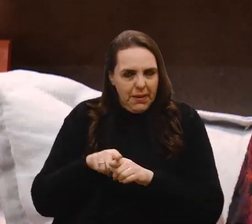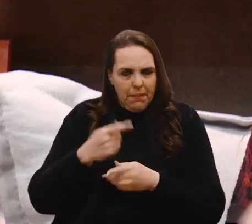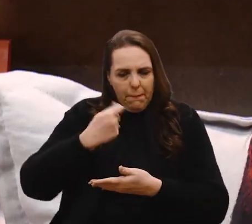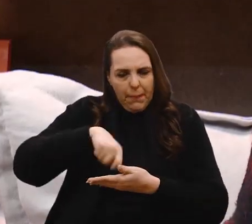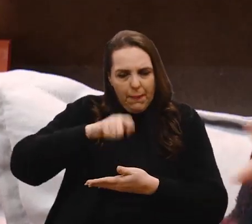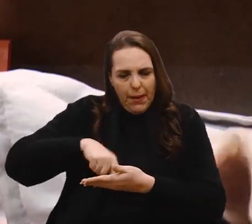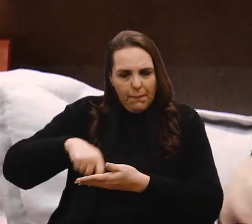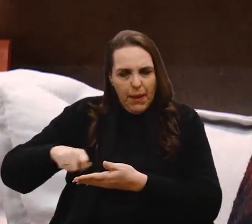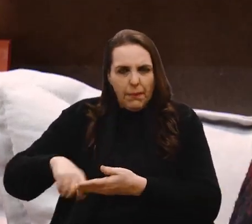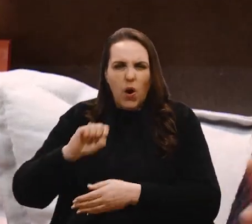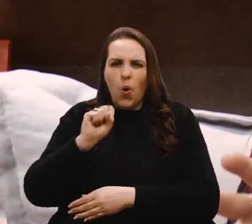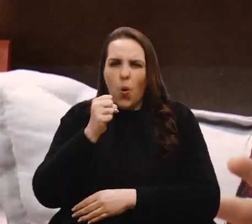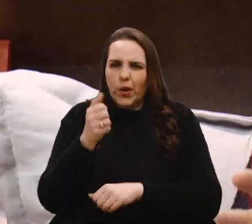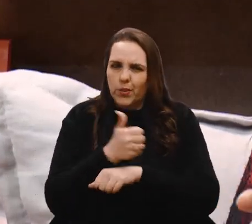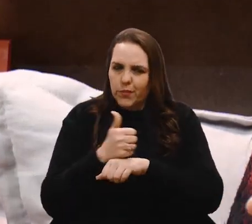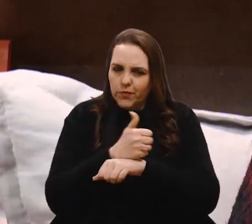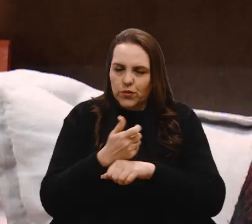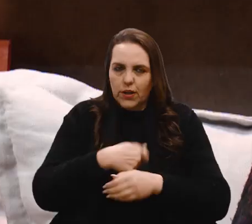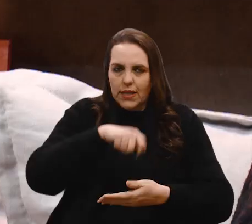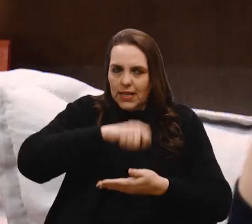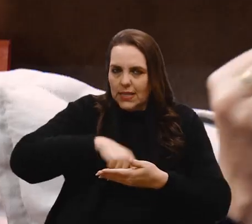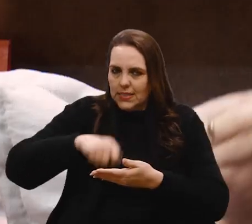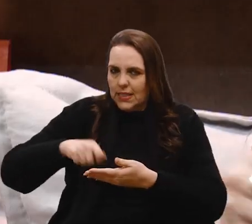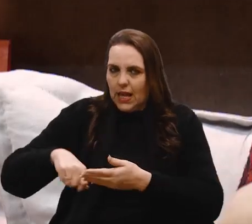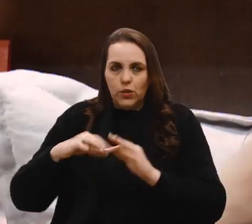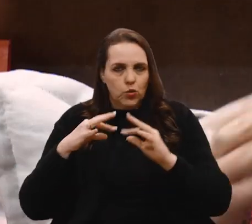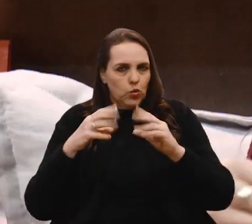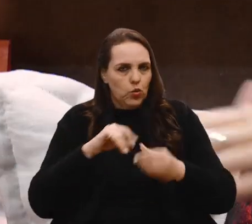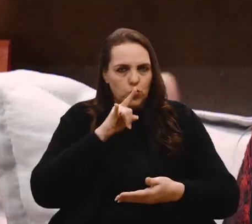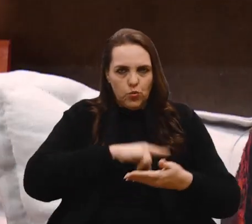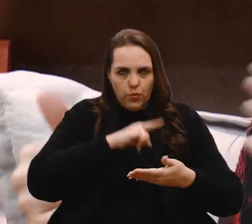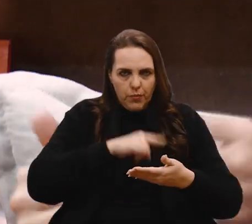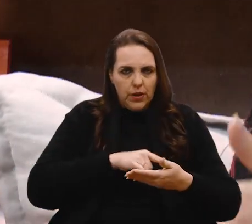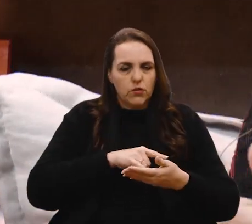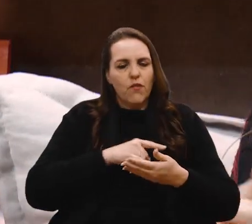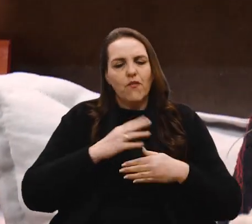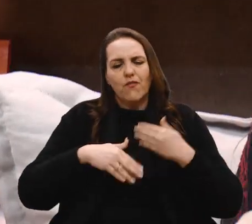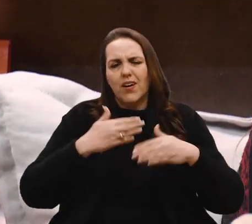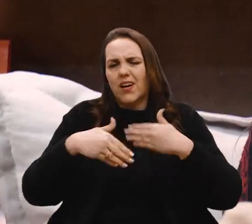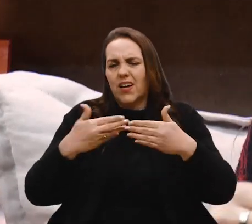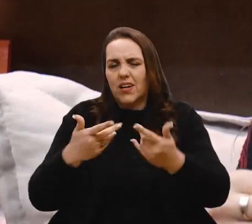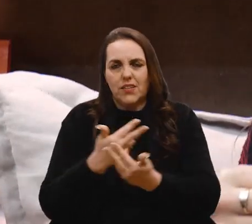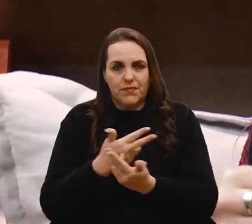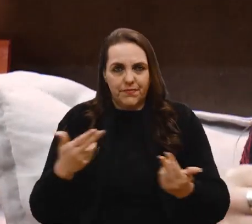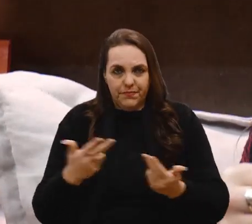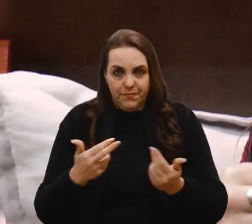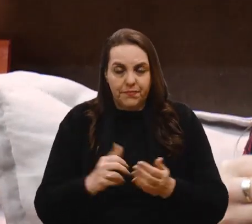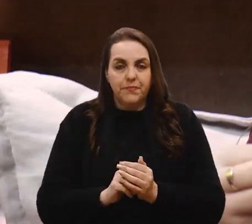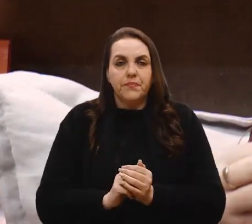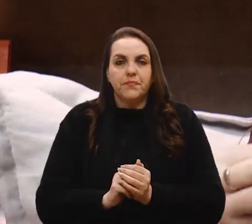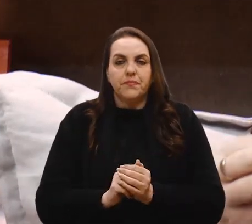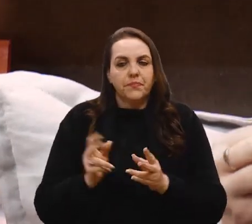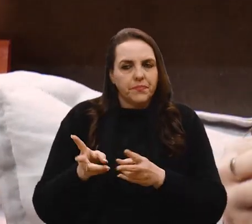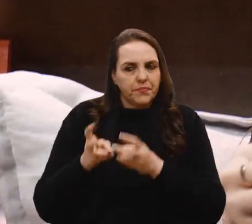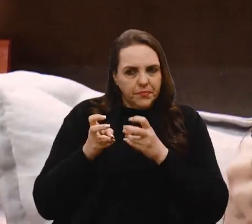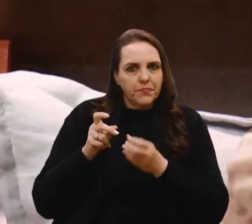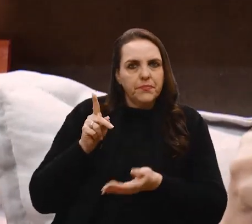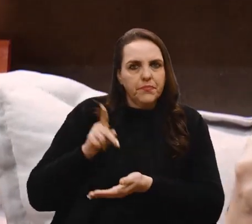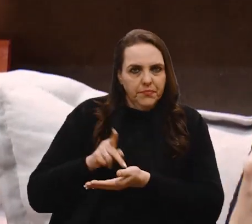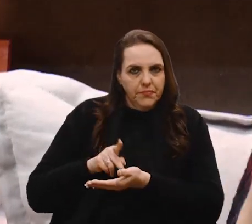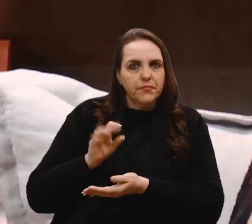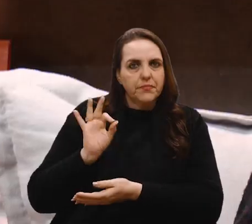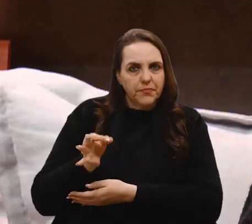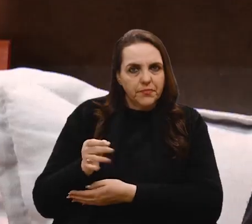8 profissionais que assinaram os termos, né? Então passa por várias situações, se vê realmente a